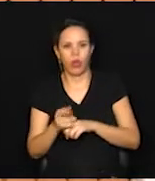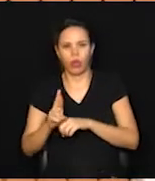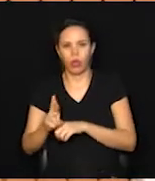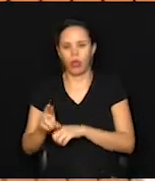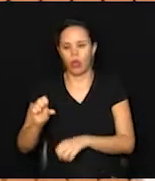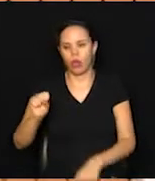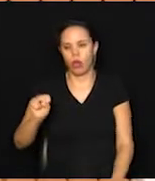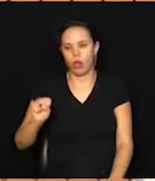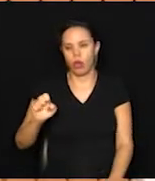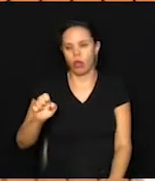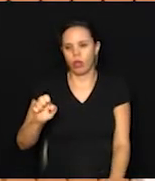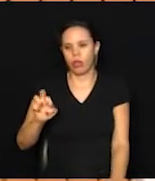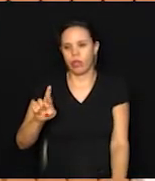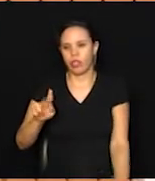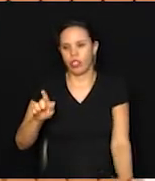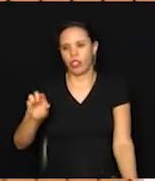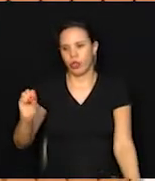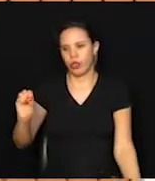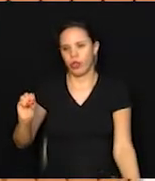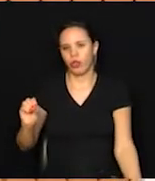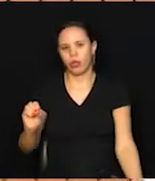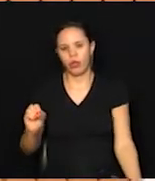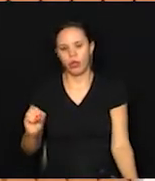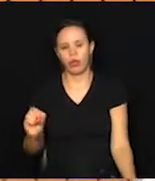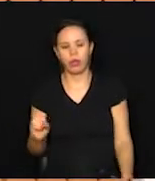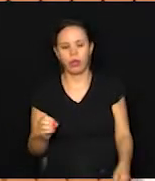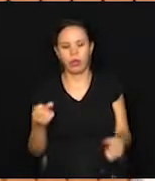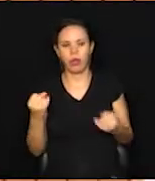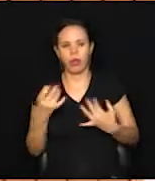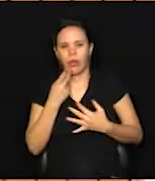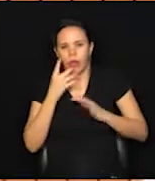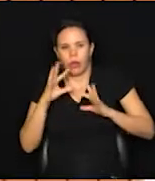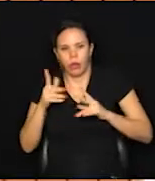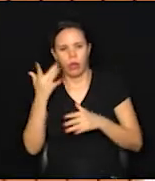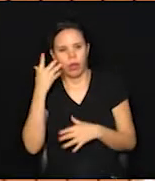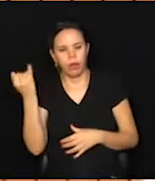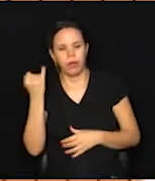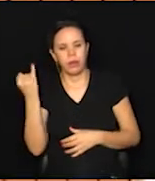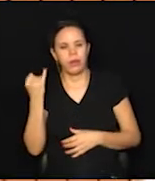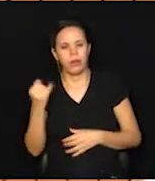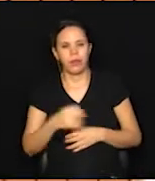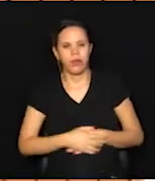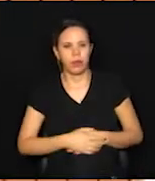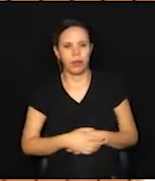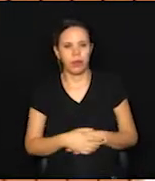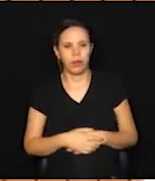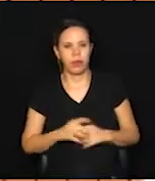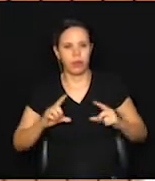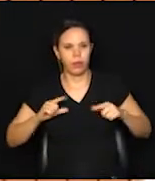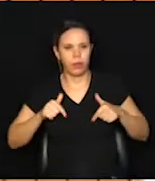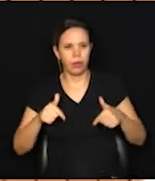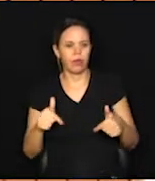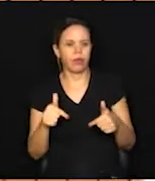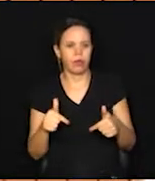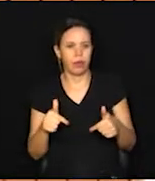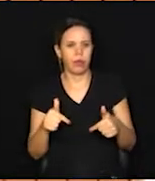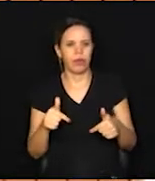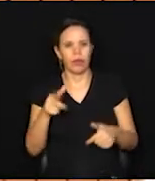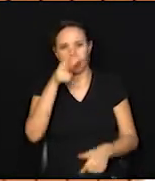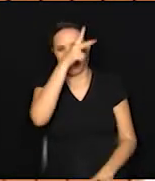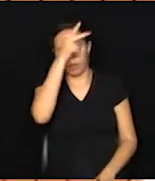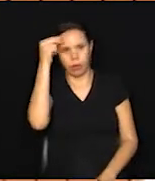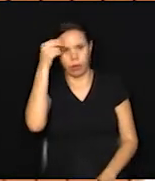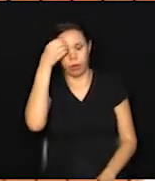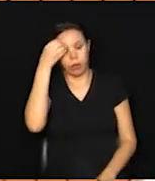Sérgio, para que faça suas considerações, tudo aquilo que ele acha importante, né? Todas as ações que a Prefeitura e